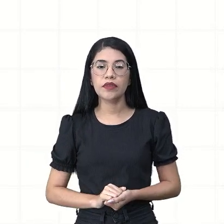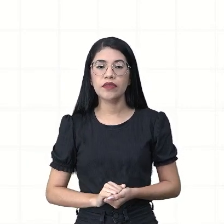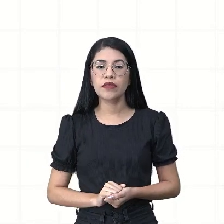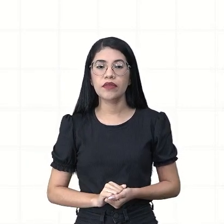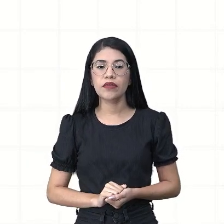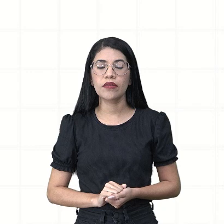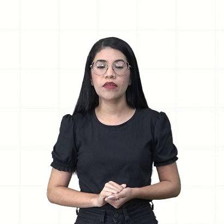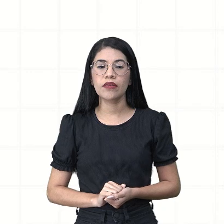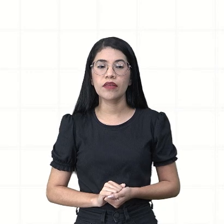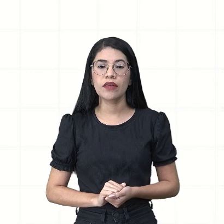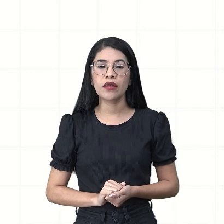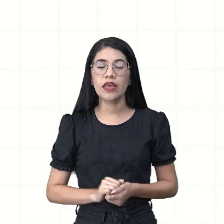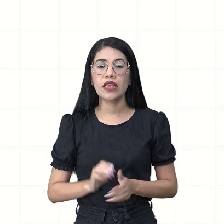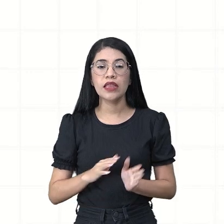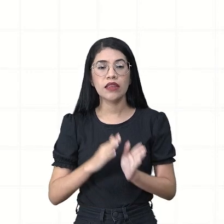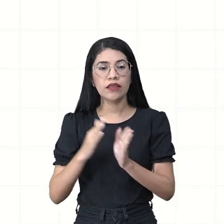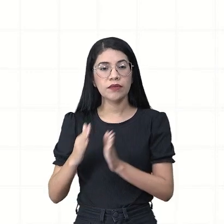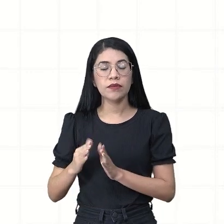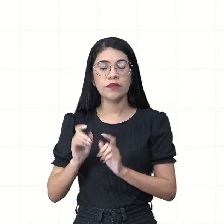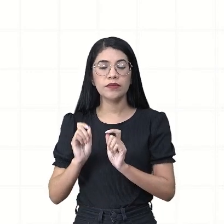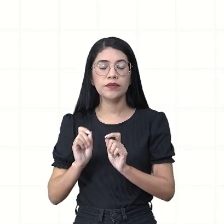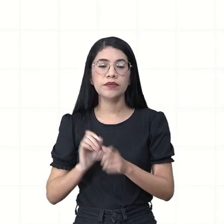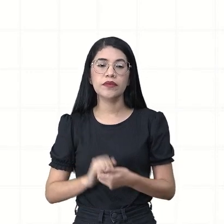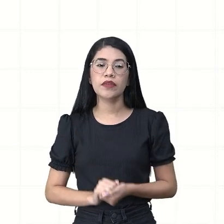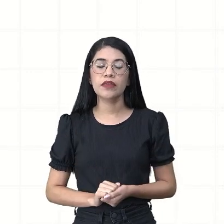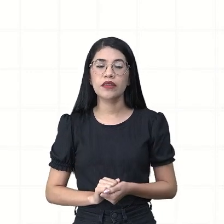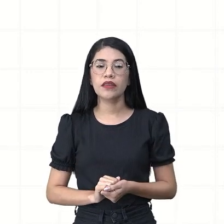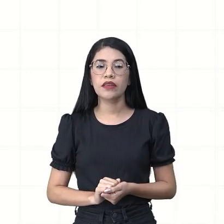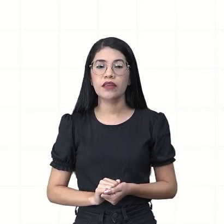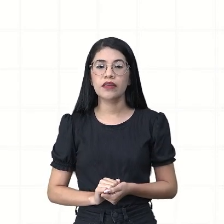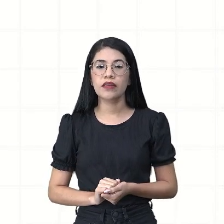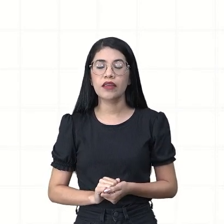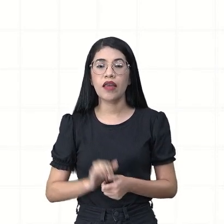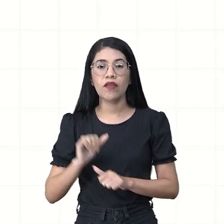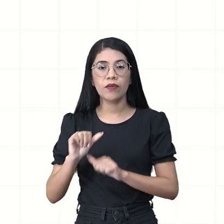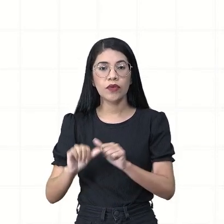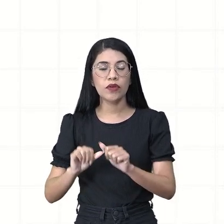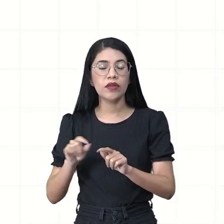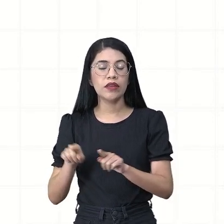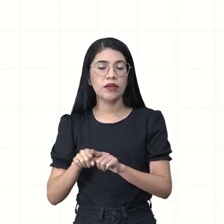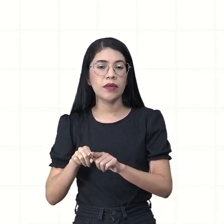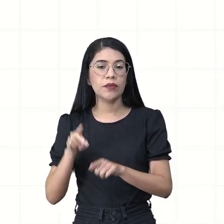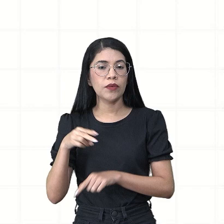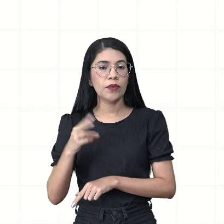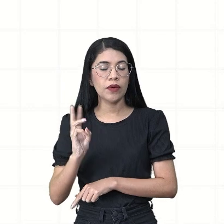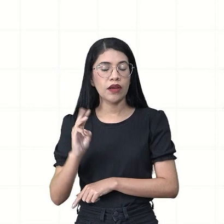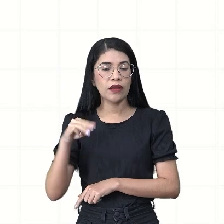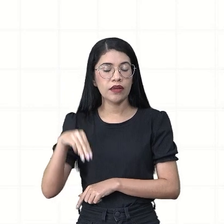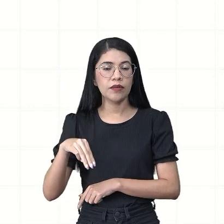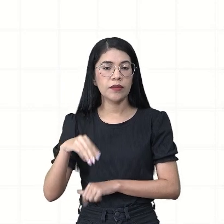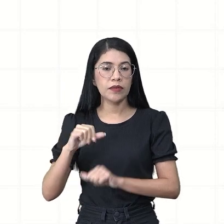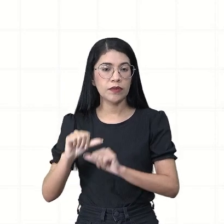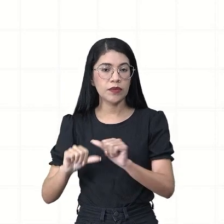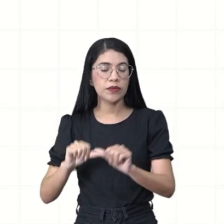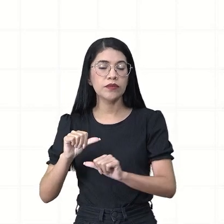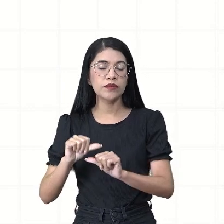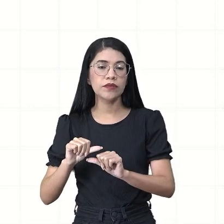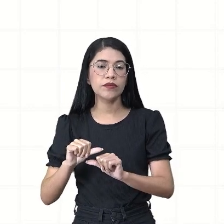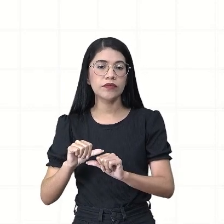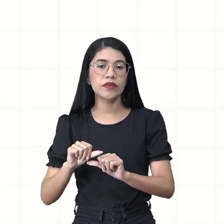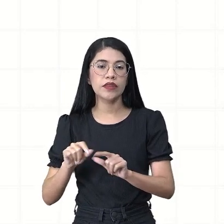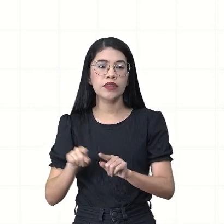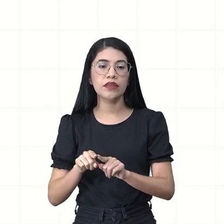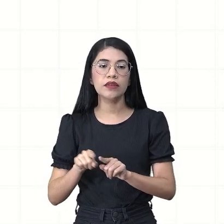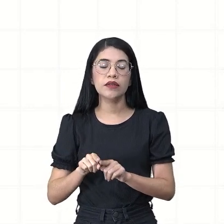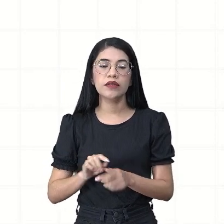fez, né, foi colocar aqui o número de quilômetros, né, que estava em notação científica, a gente tirou da